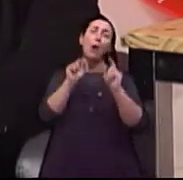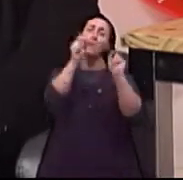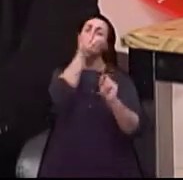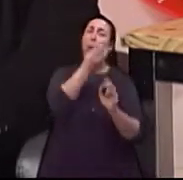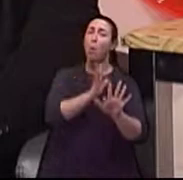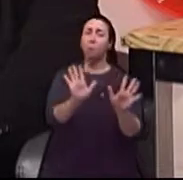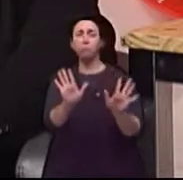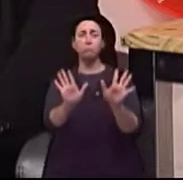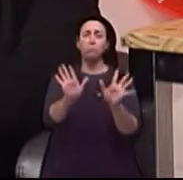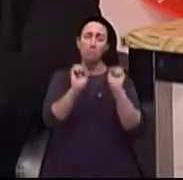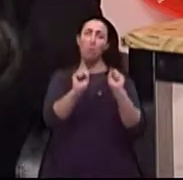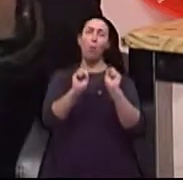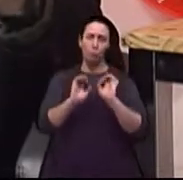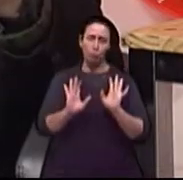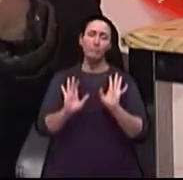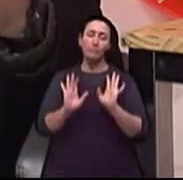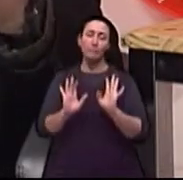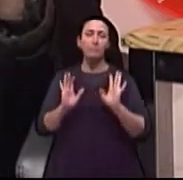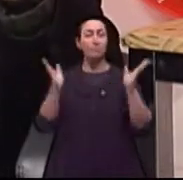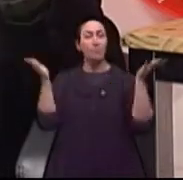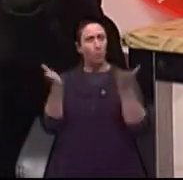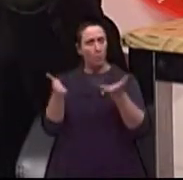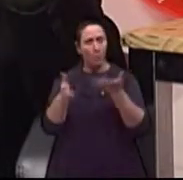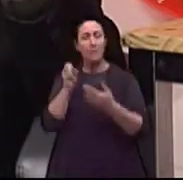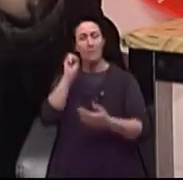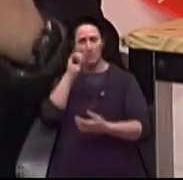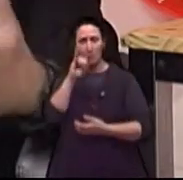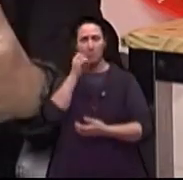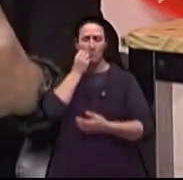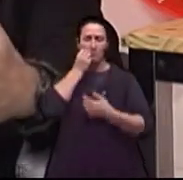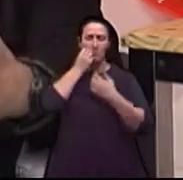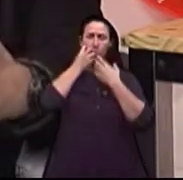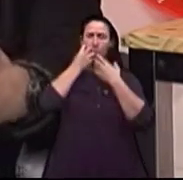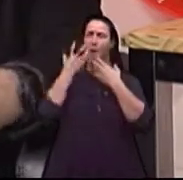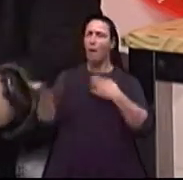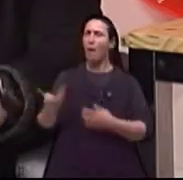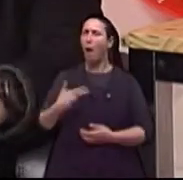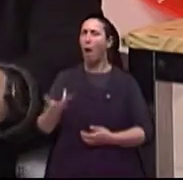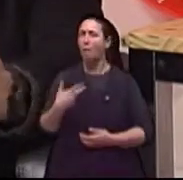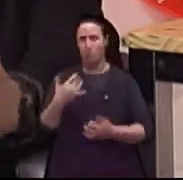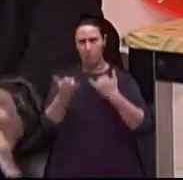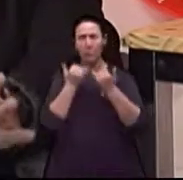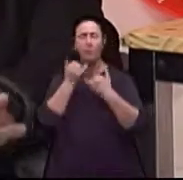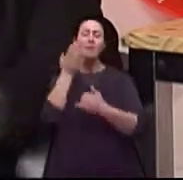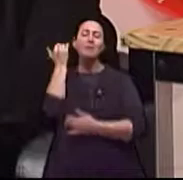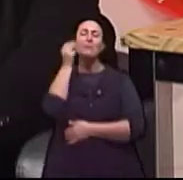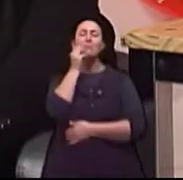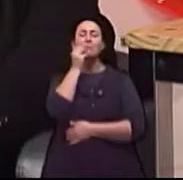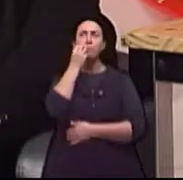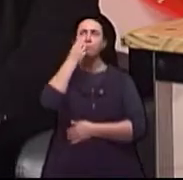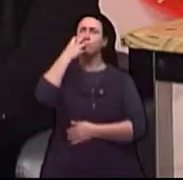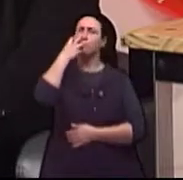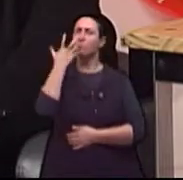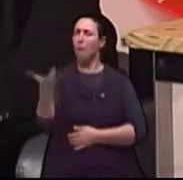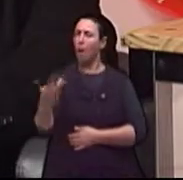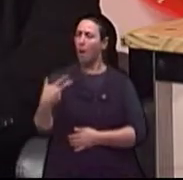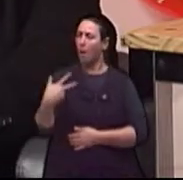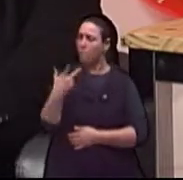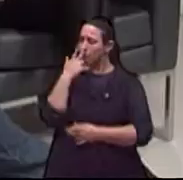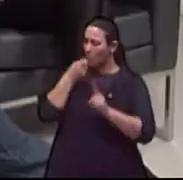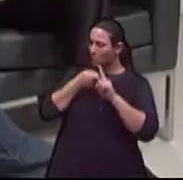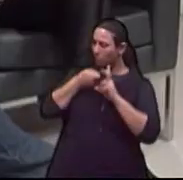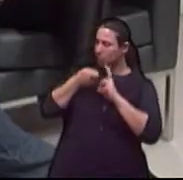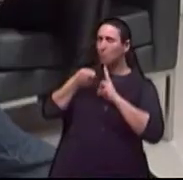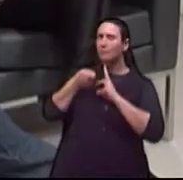câncer que não que não vai evoluir é óbito Agora se a lesão cresce muito rápido aí Isso aí é um sinal muito grave